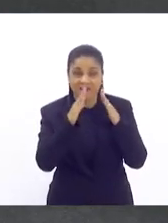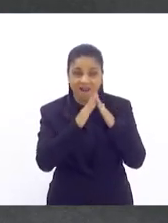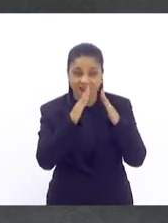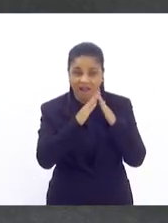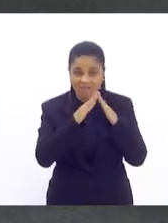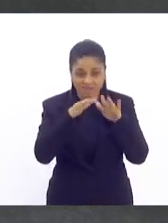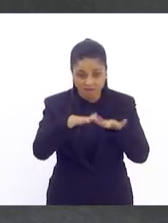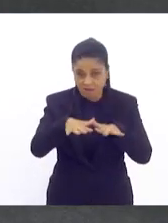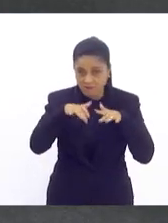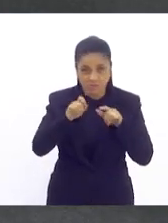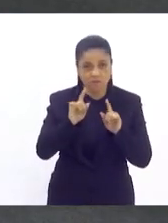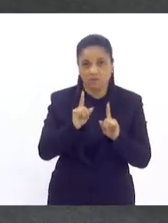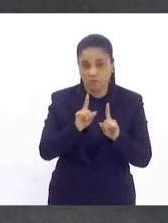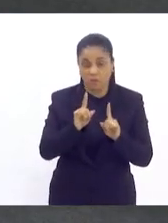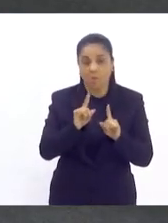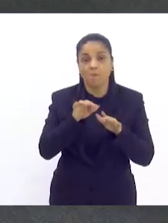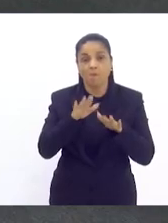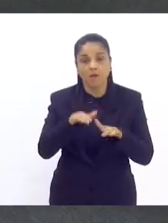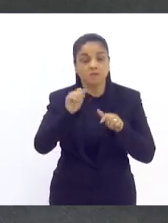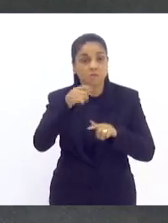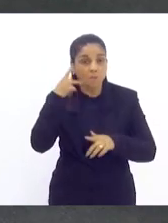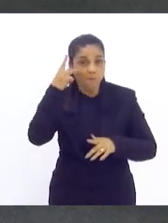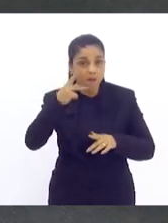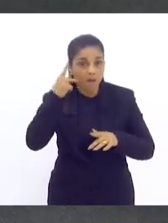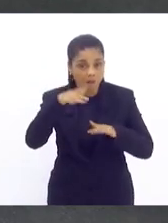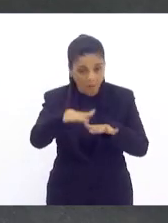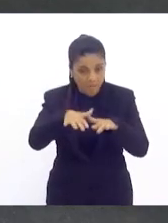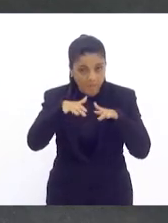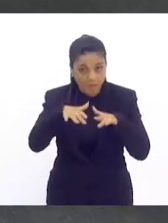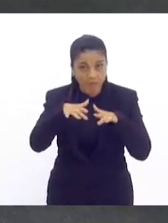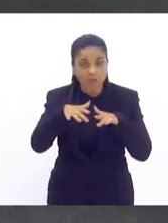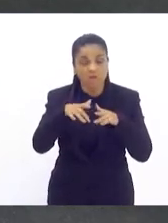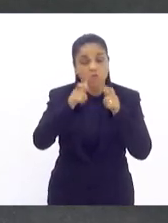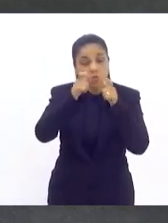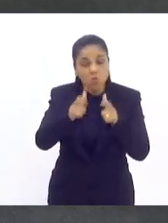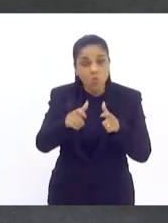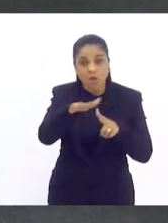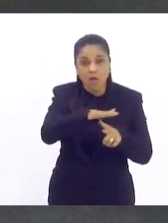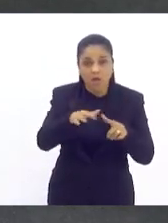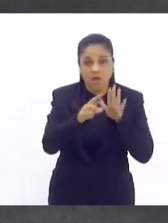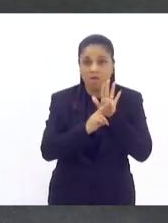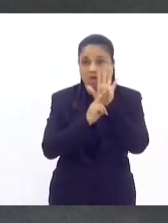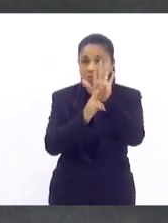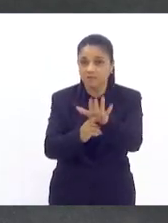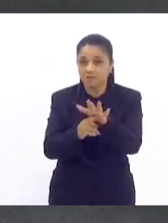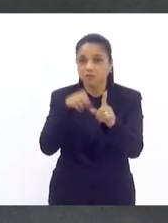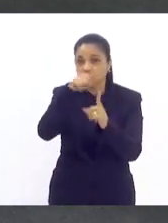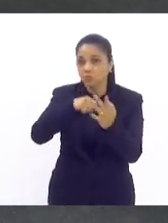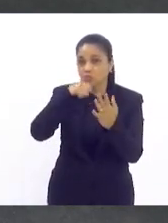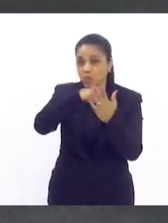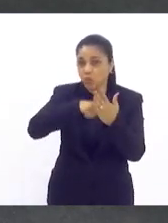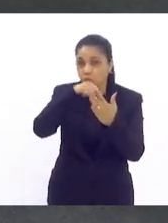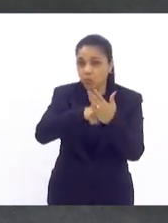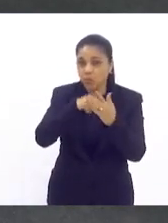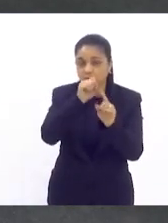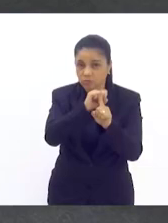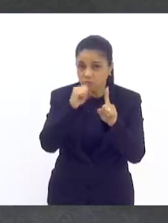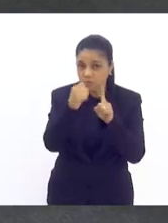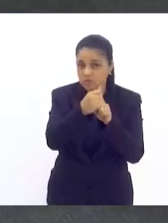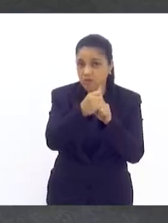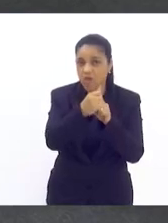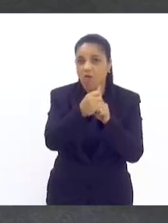Legislativa mais que trago Parlamento como um lugar dessa representação das lutas sociais e reivindicação